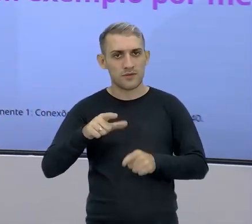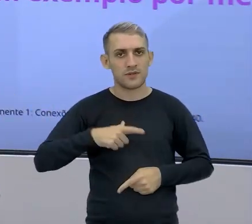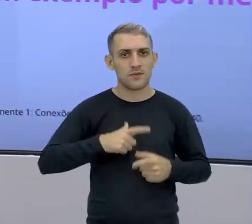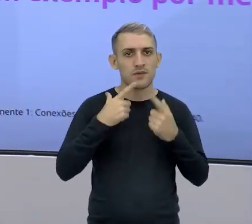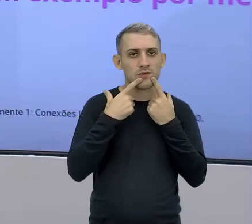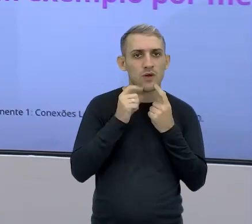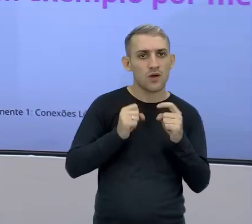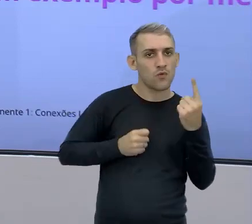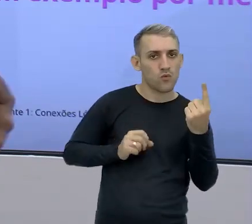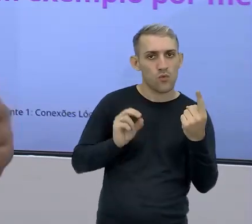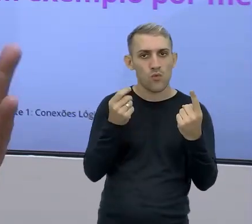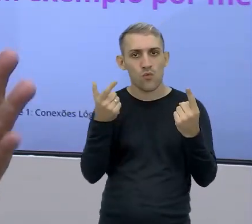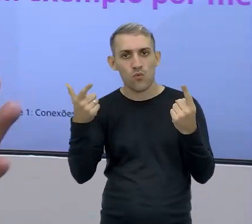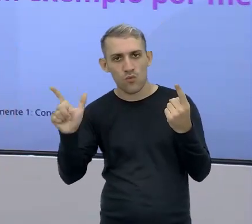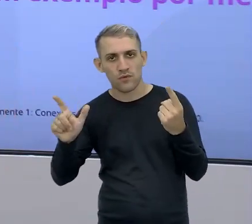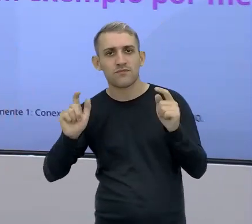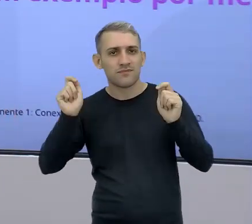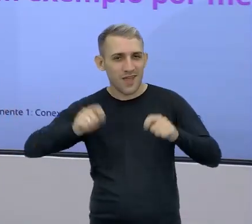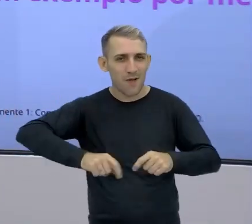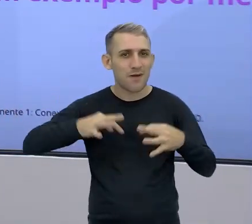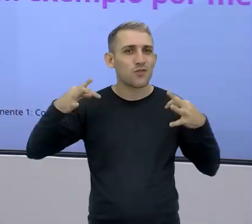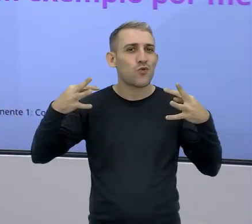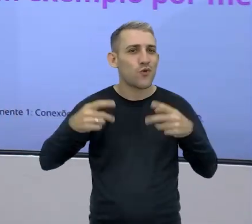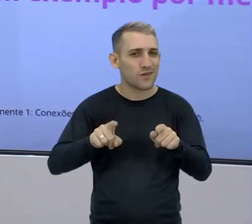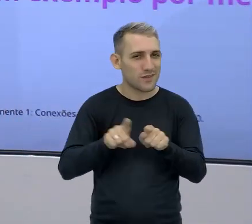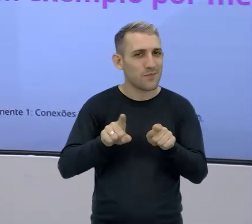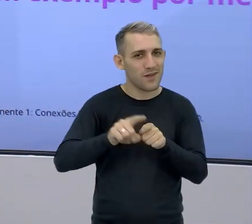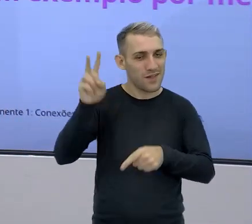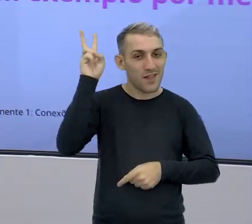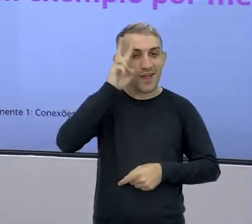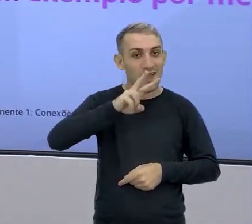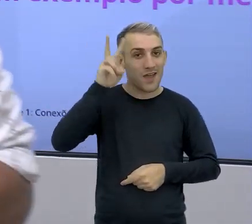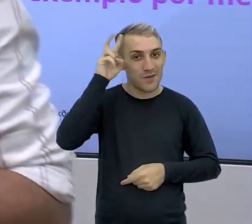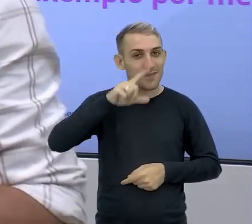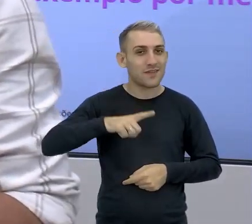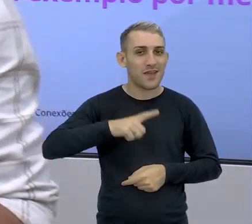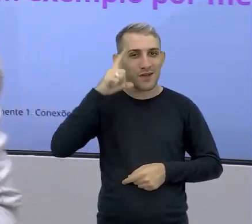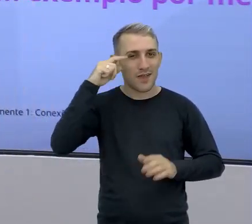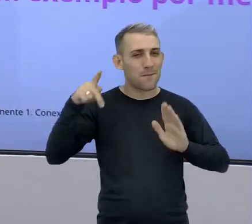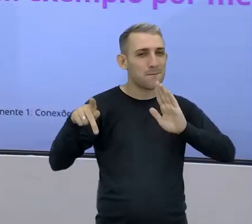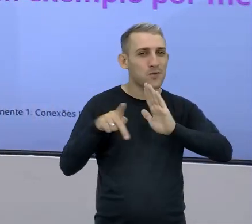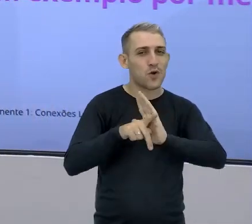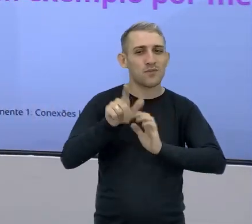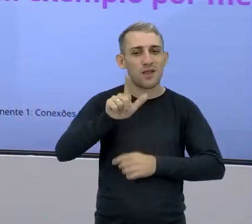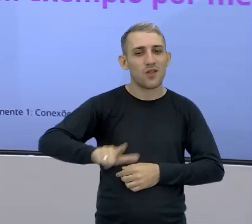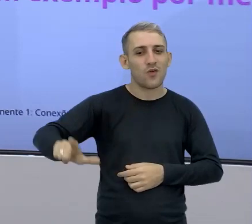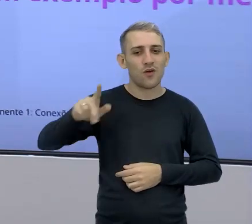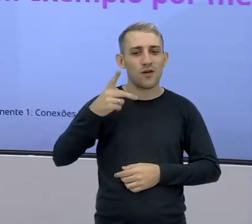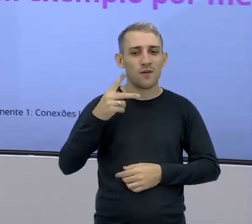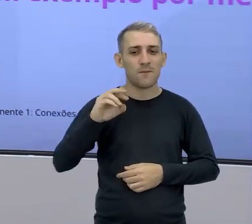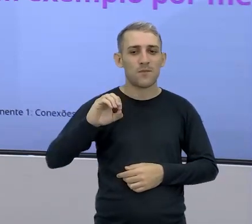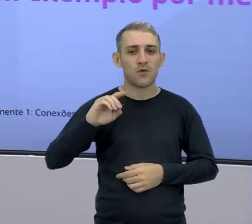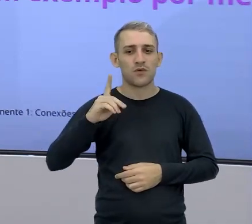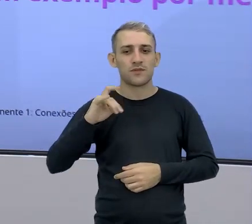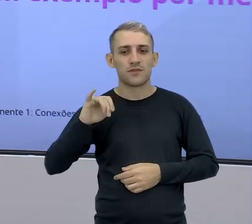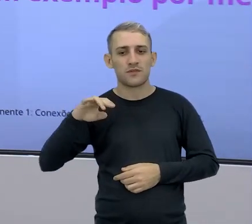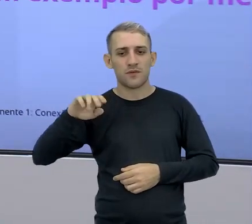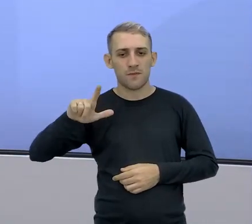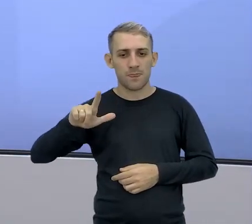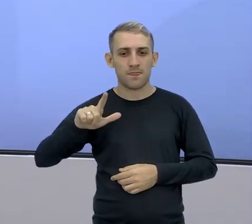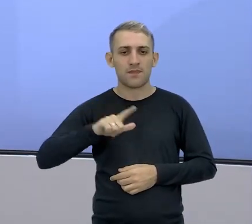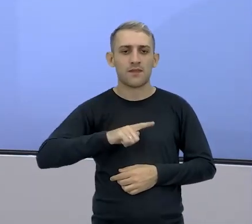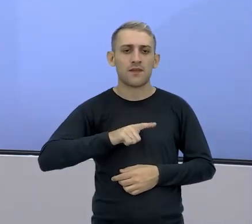outra. Isso quer dizer que você pode se interessar por todas também. Lembra lá na ideia da lógica proposicional, como é que funciona. Quando a gente fala